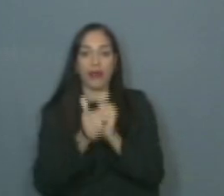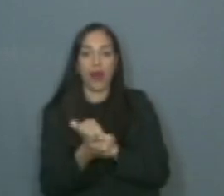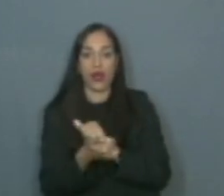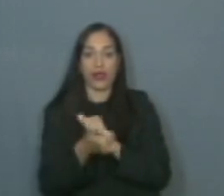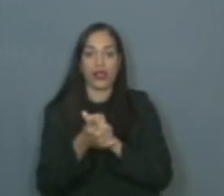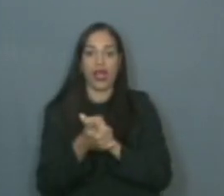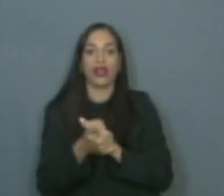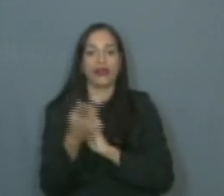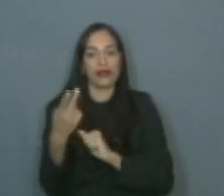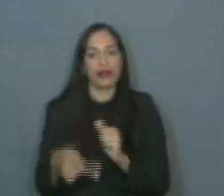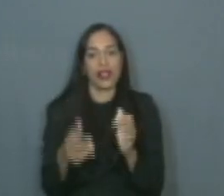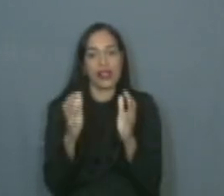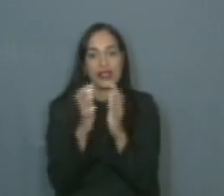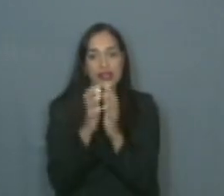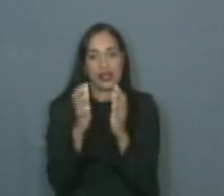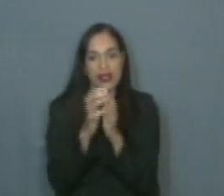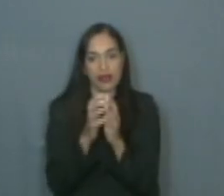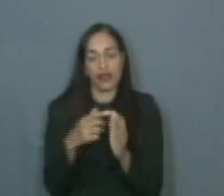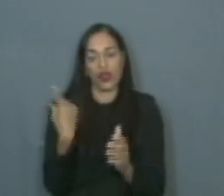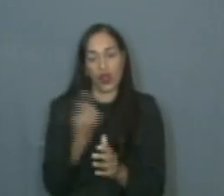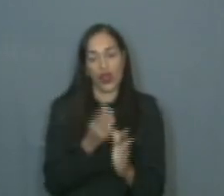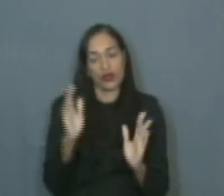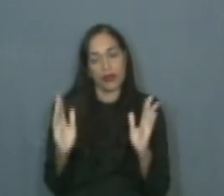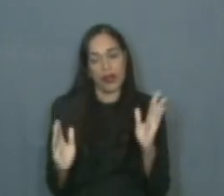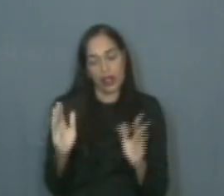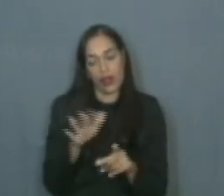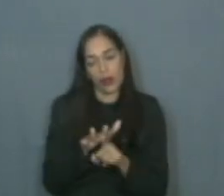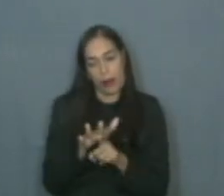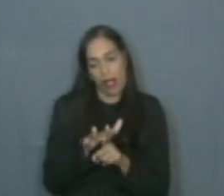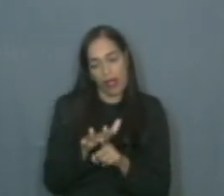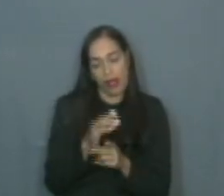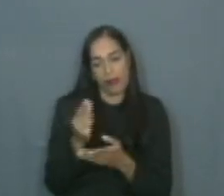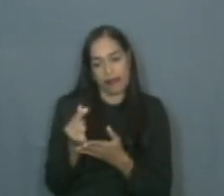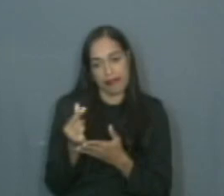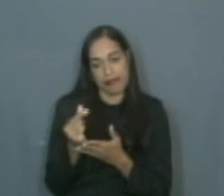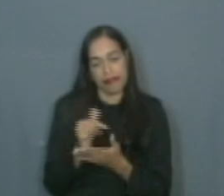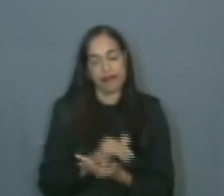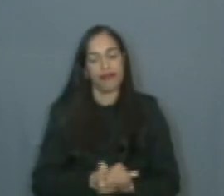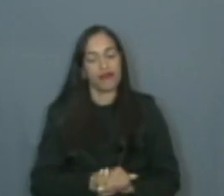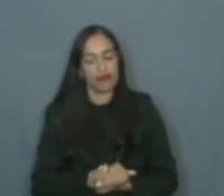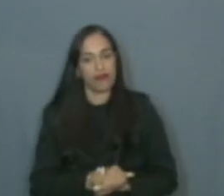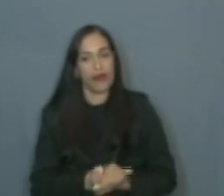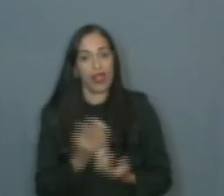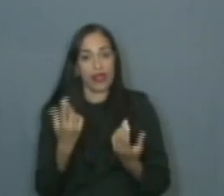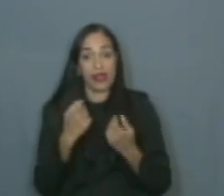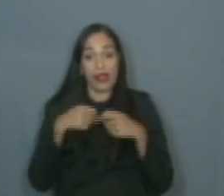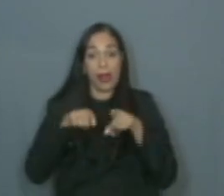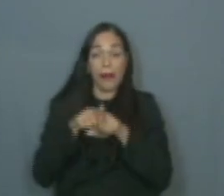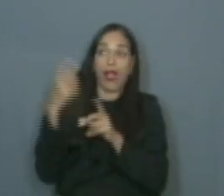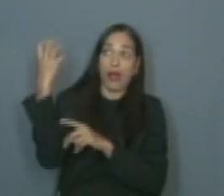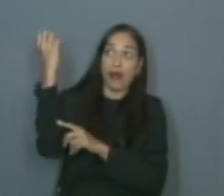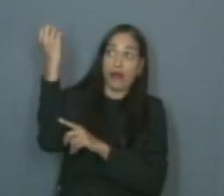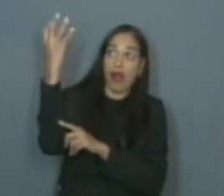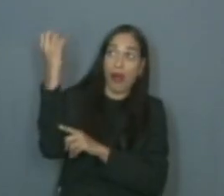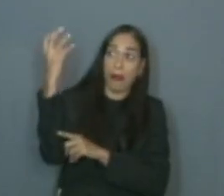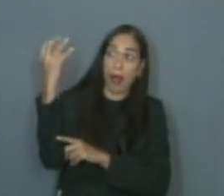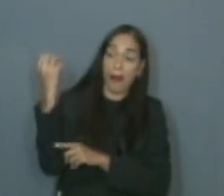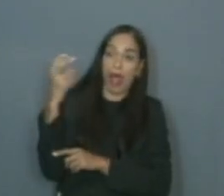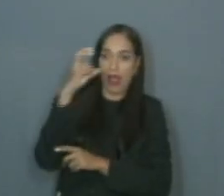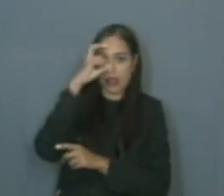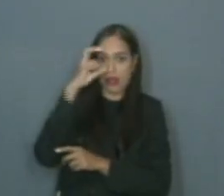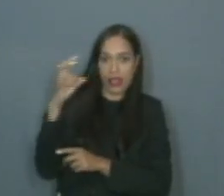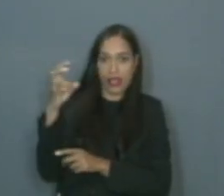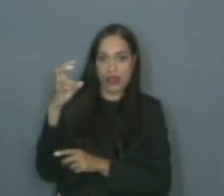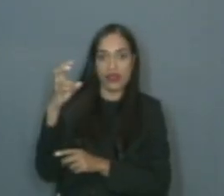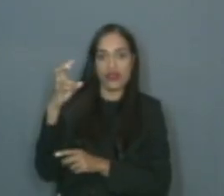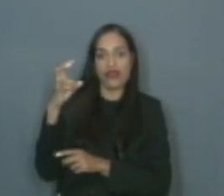cidade do Recife, através de uma emenda do nosso mandato. Sem falar também da instalação dos semáforos inteligentes, que hoje já é uma realidade na